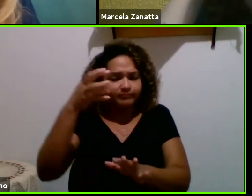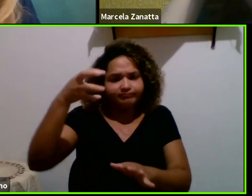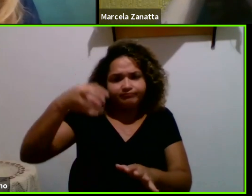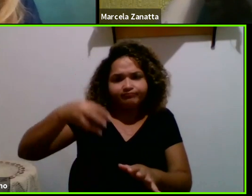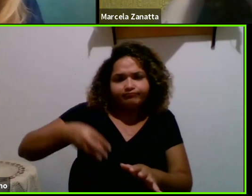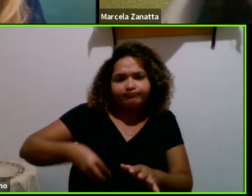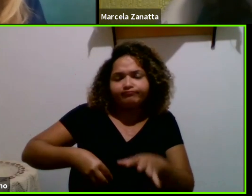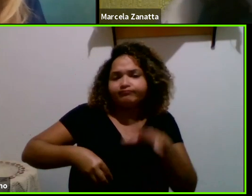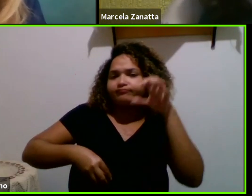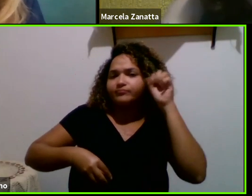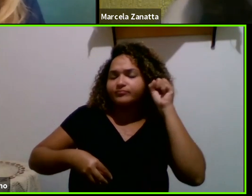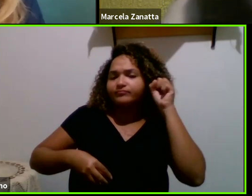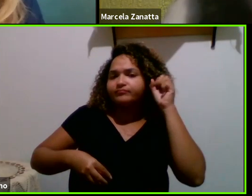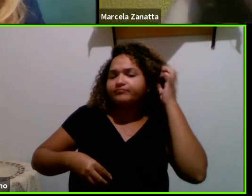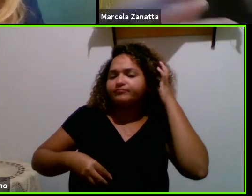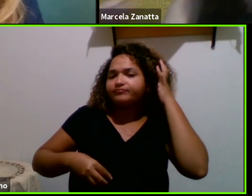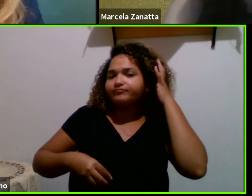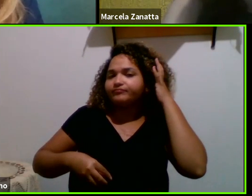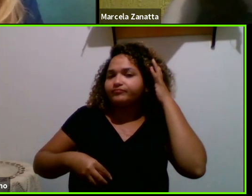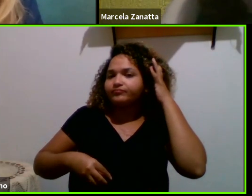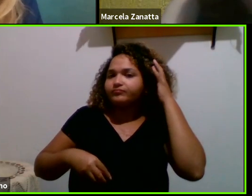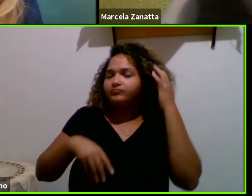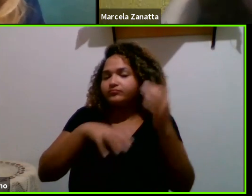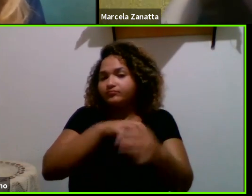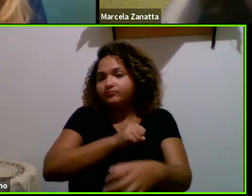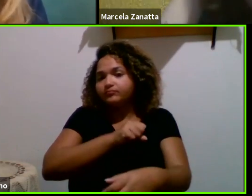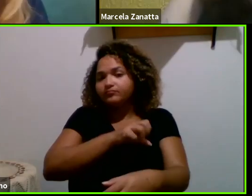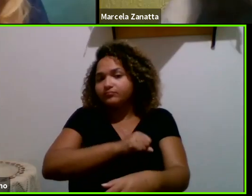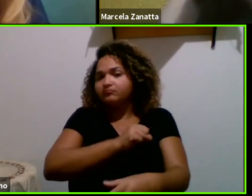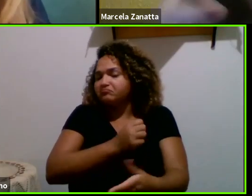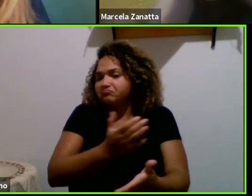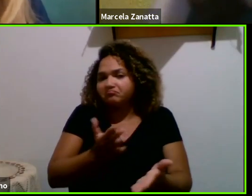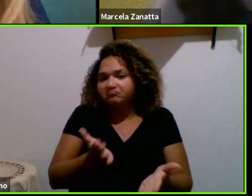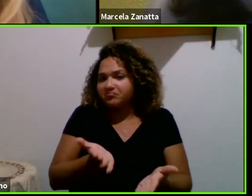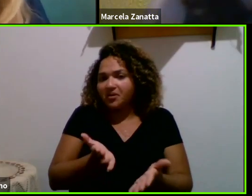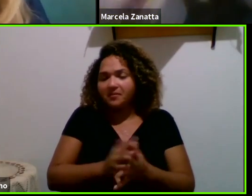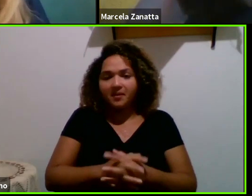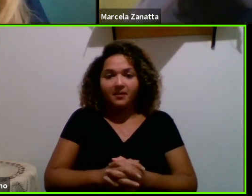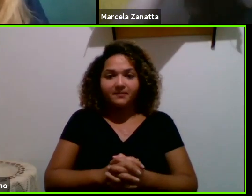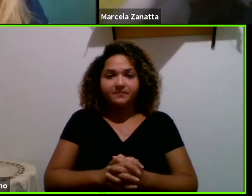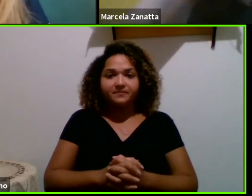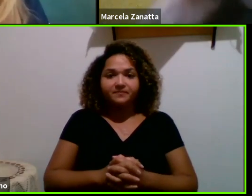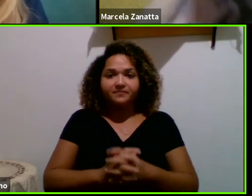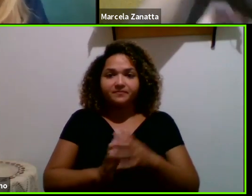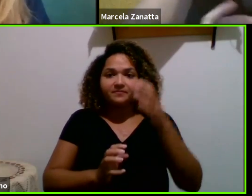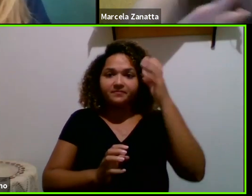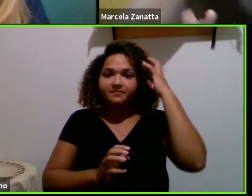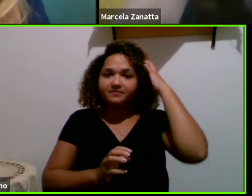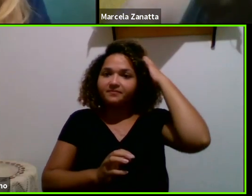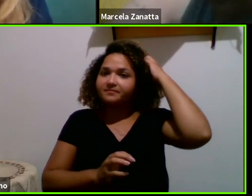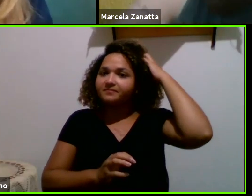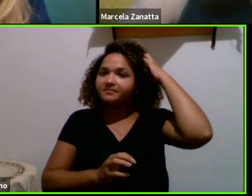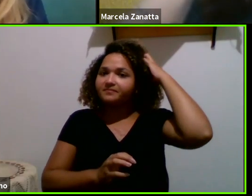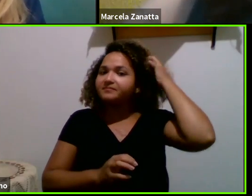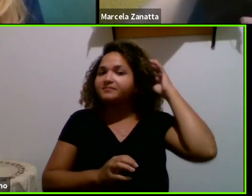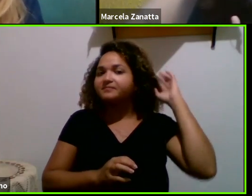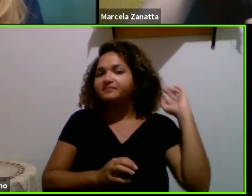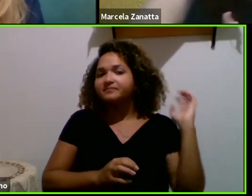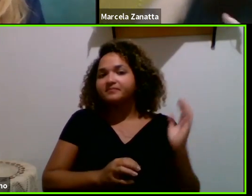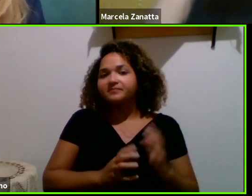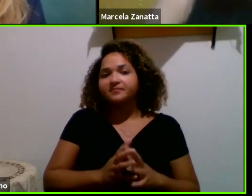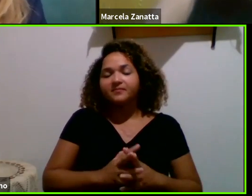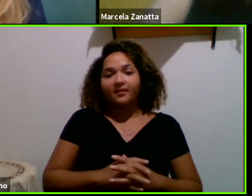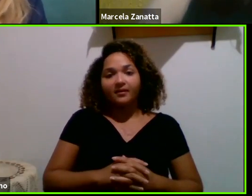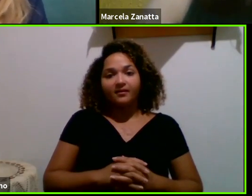ter sido feito uma ausculta intermitente, porque é um bebê de baixo risco. A gente acha, né? Porque a gestante não tinha pré-natal. Então,